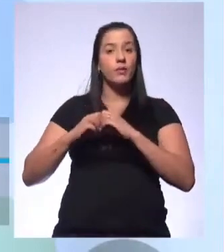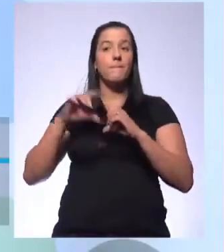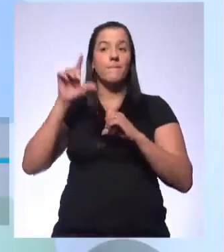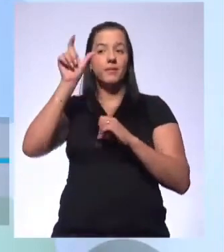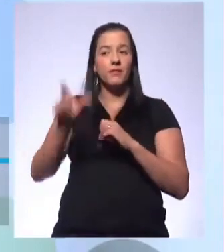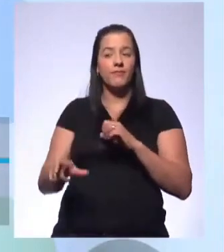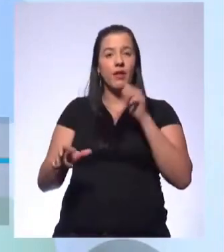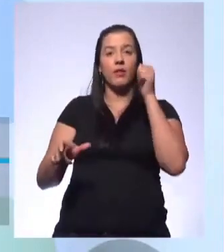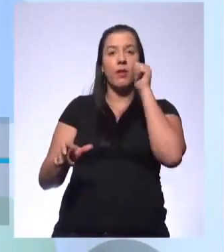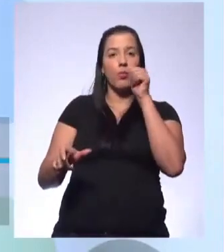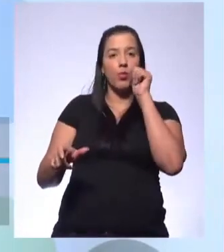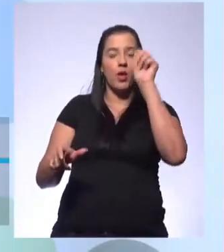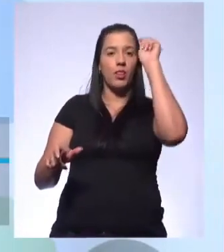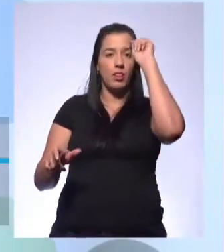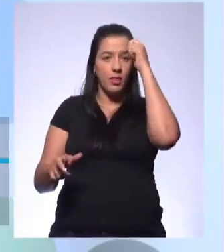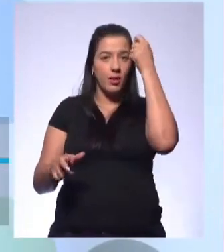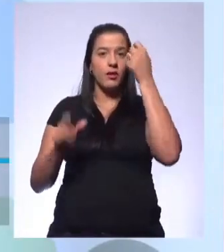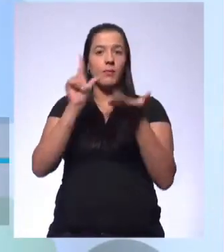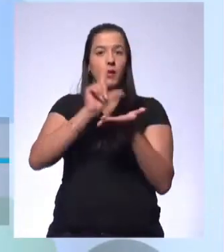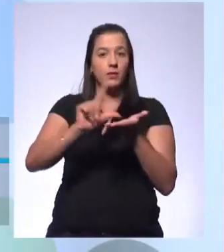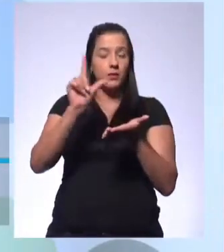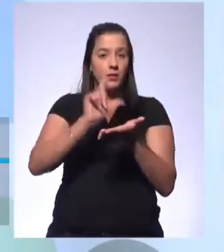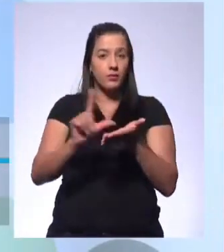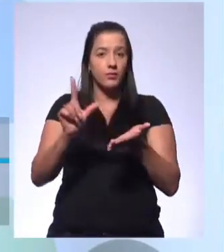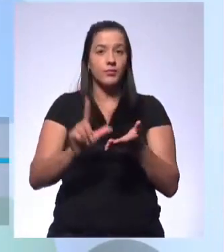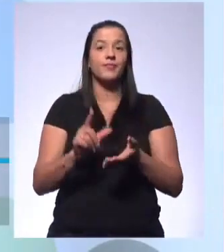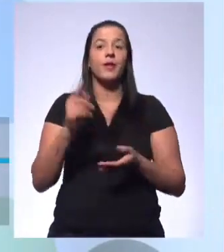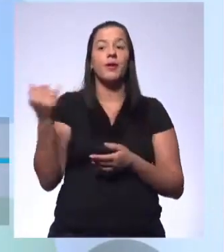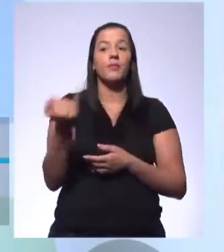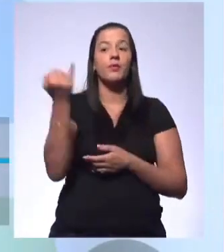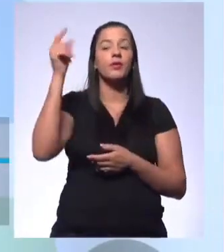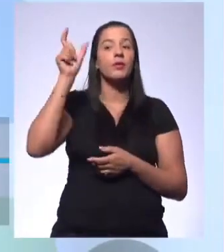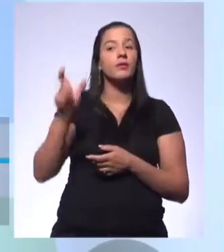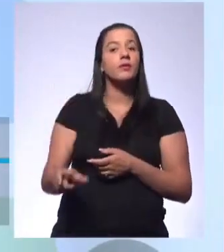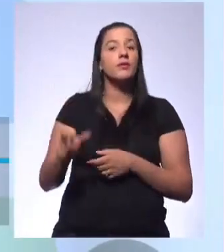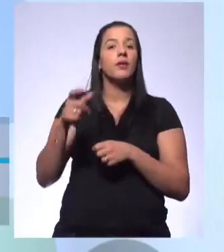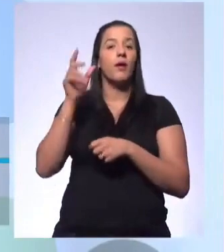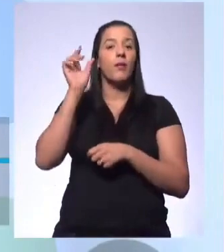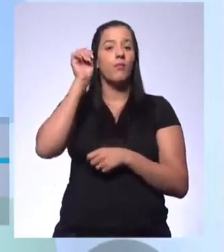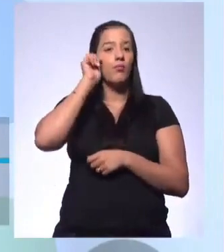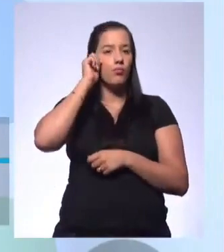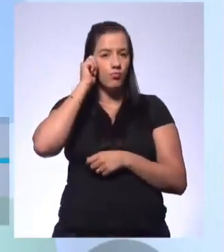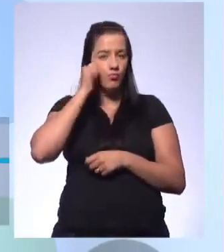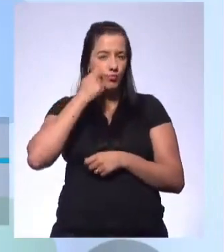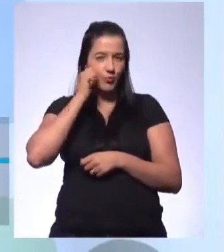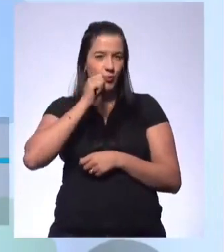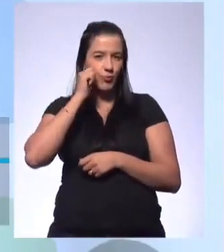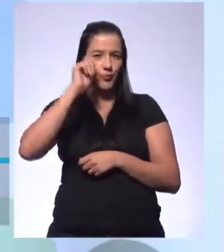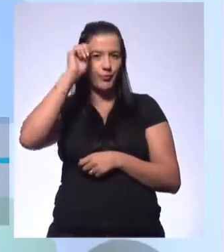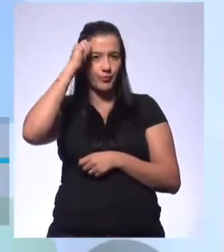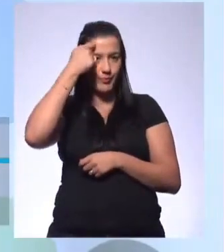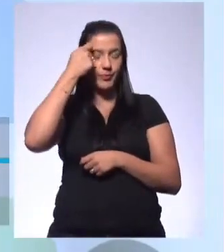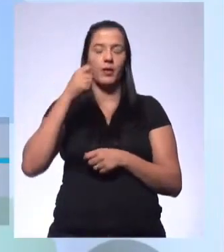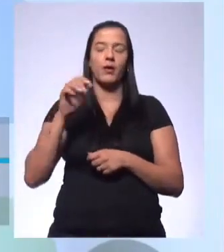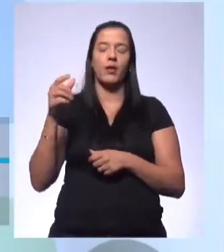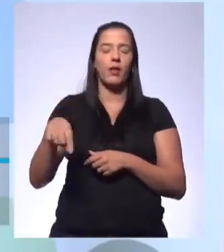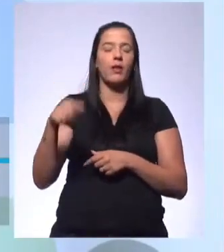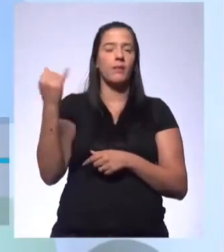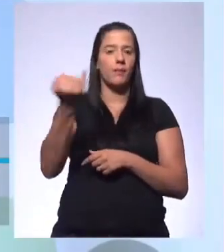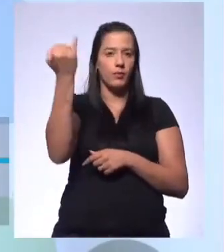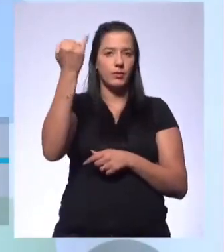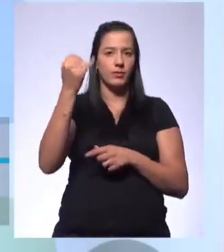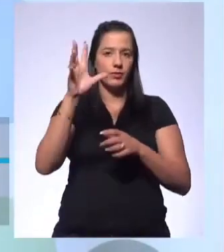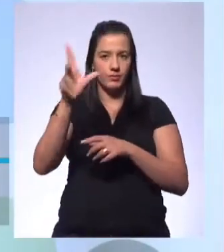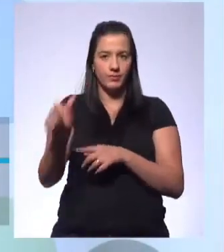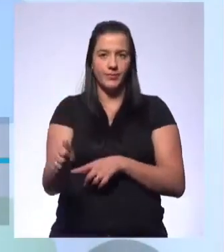mulher negra para a literatura, ok? Então, a importância da mulher negra, o papel dela, o lugar dela de destaque ali na literatura